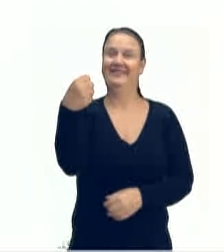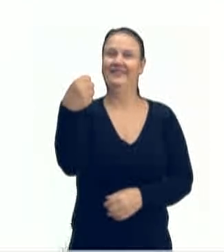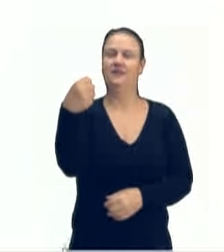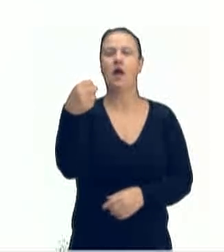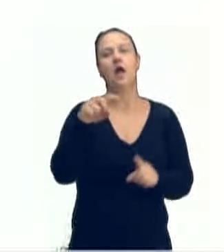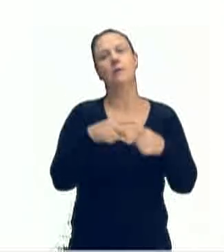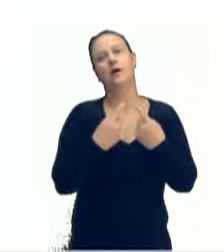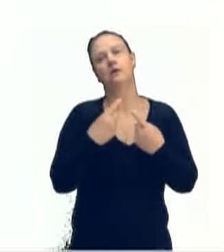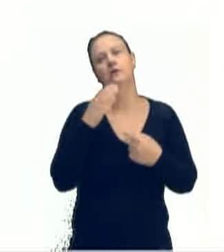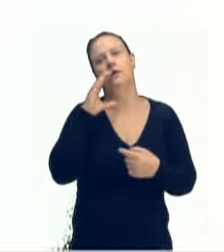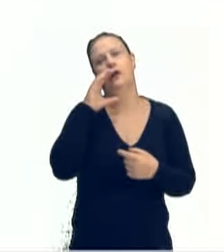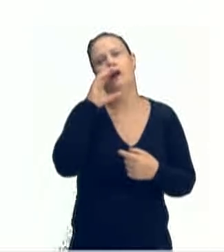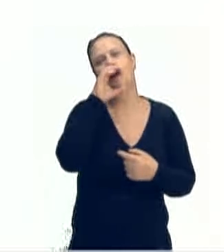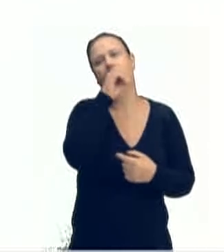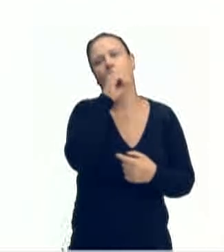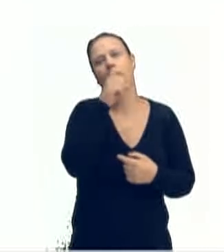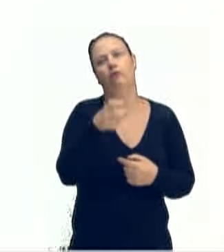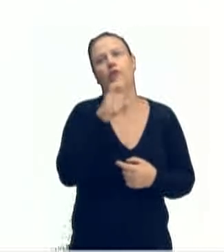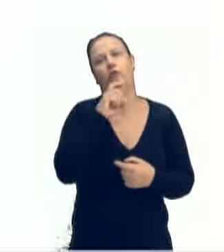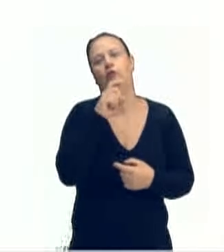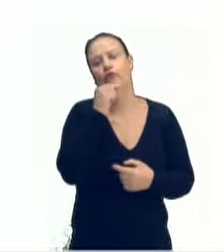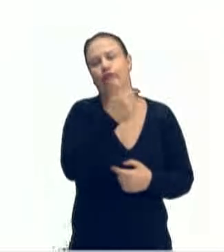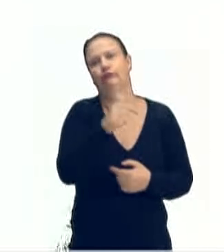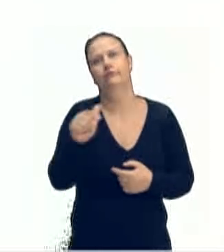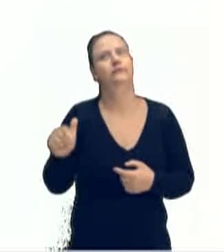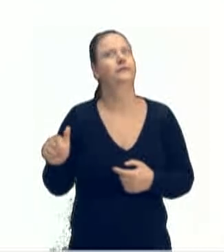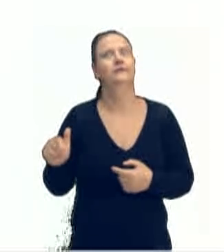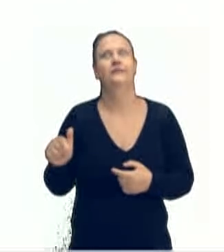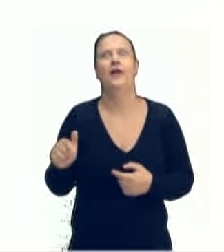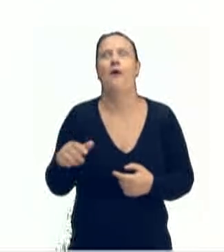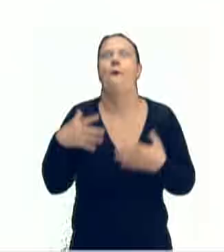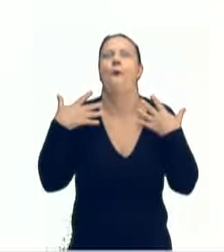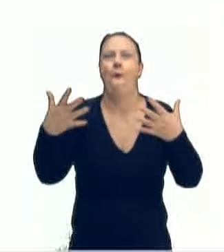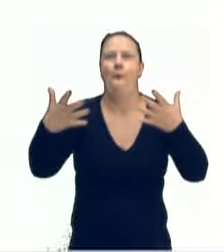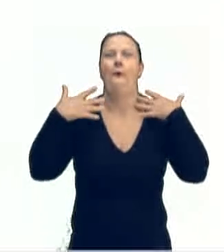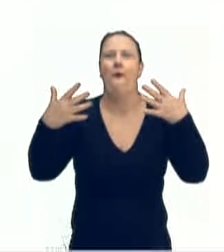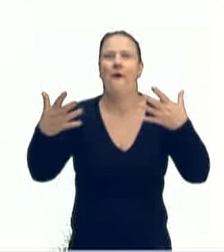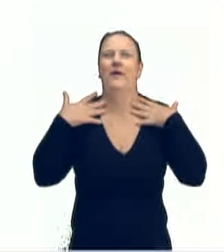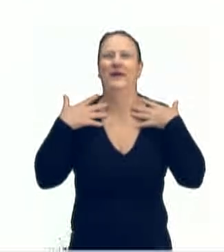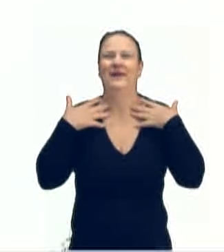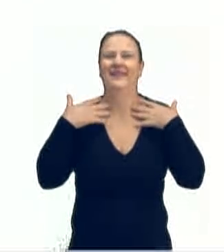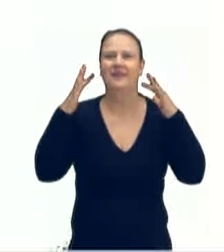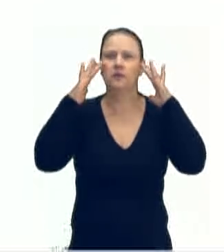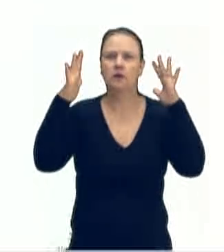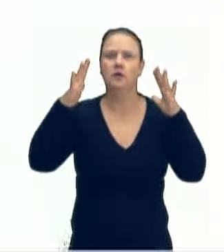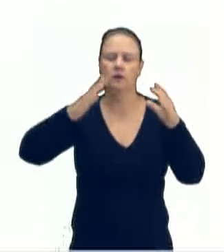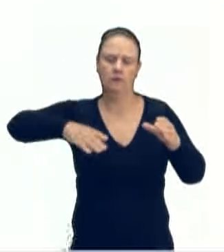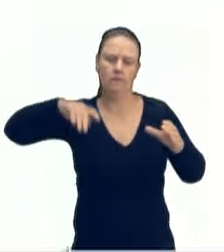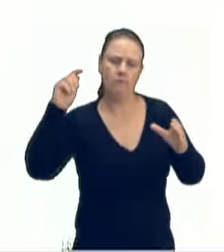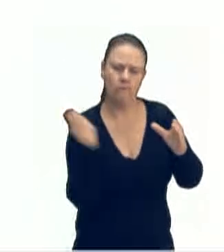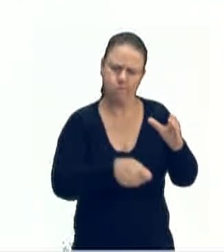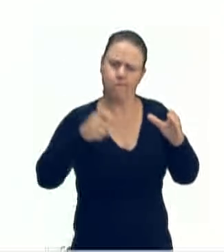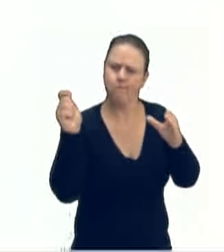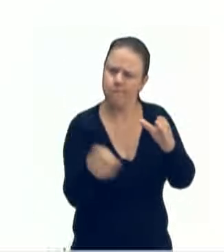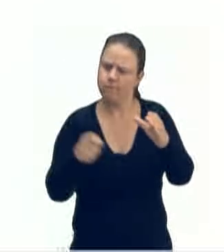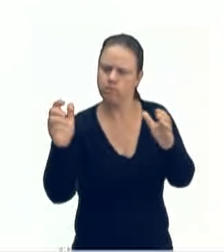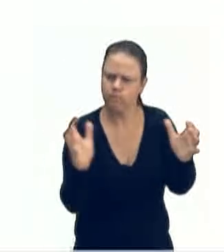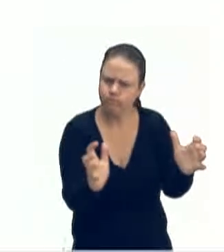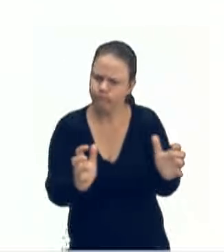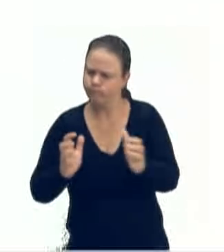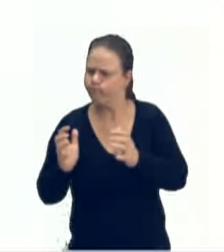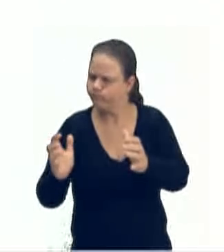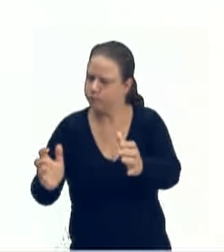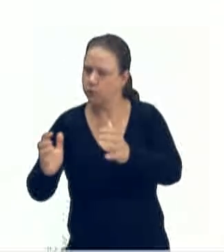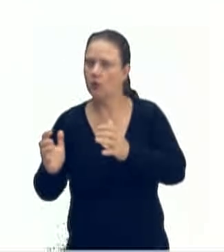quente, aliás, porque não tem geladeira, muito menos gelo naquela região. Colhendo com foices, cavando, cortando árvores e arando,